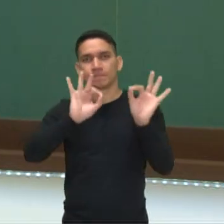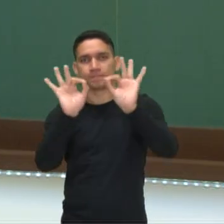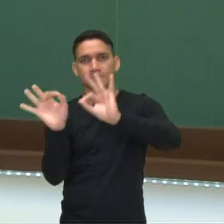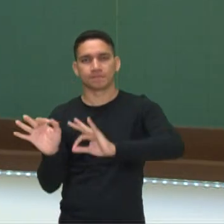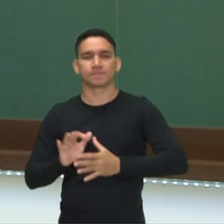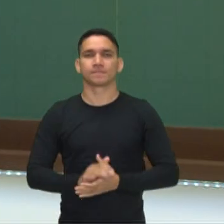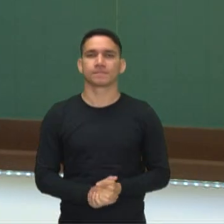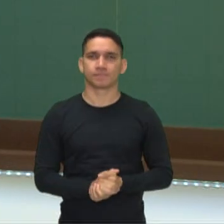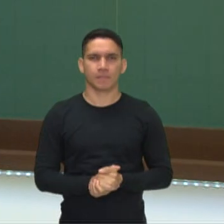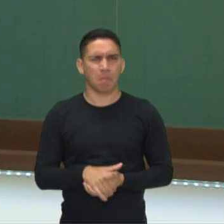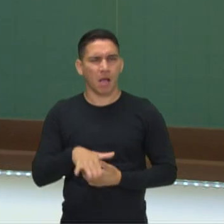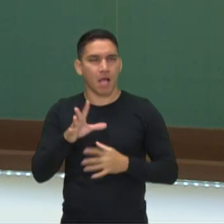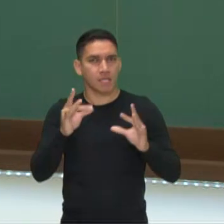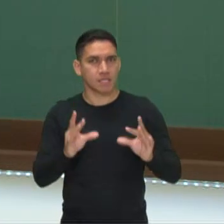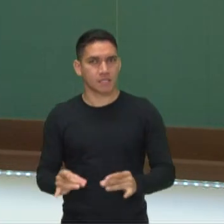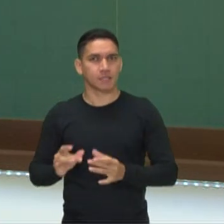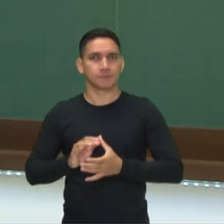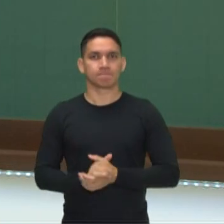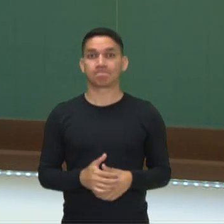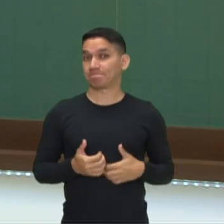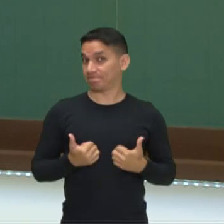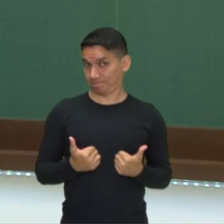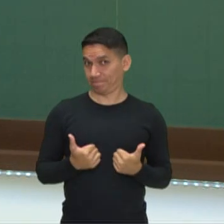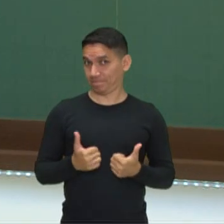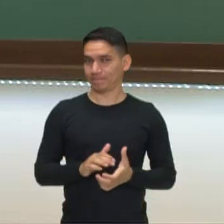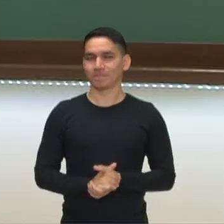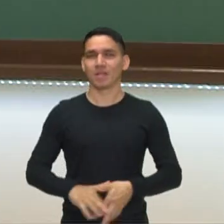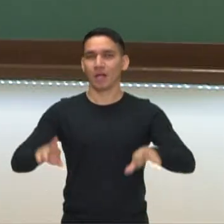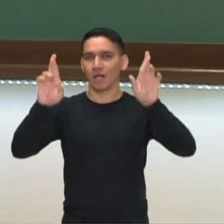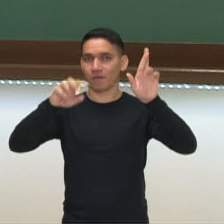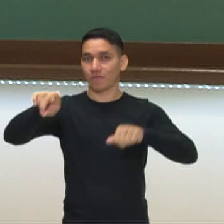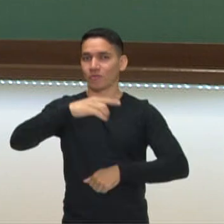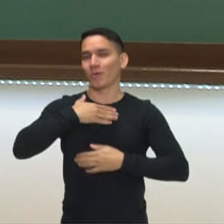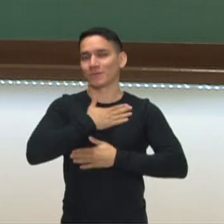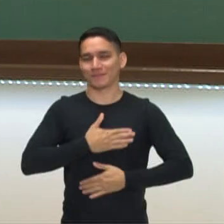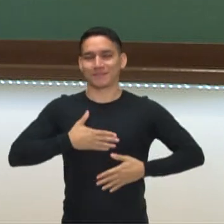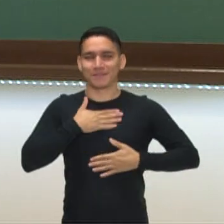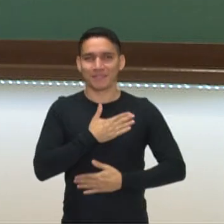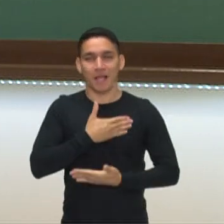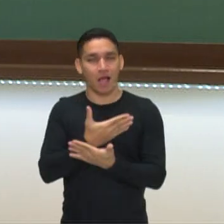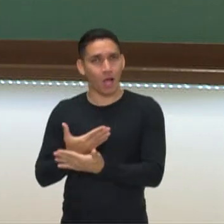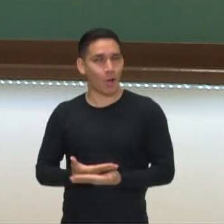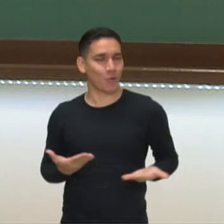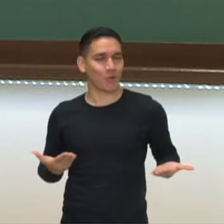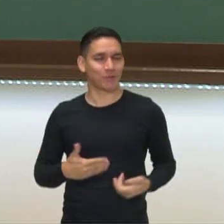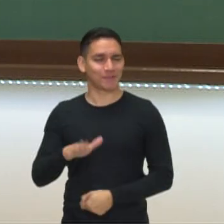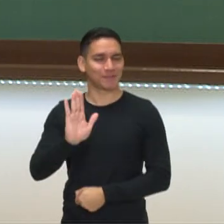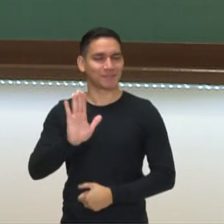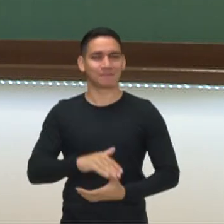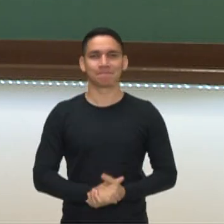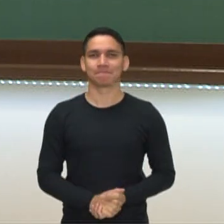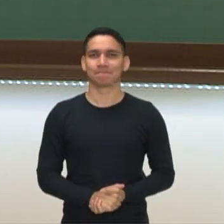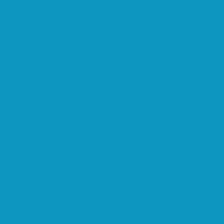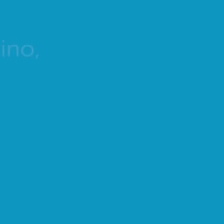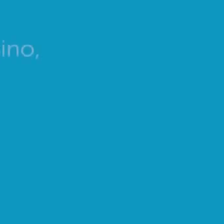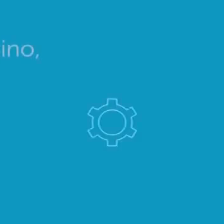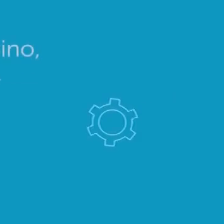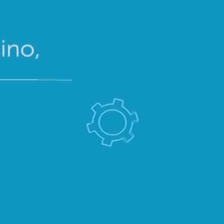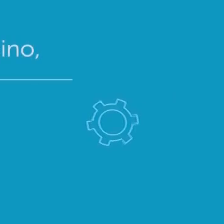essa experiência com mais detalhes. Tá legal? Eu espero que vocês tenham gostado da aula de hoje e até breve!